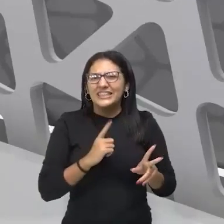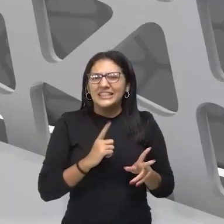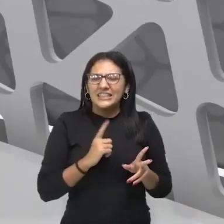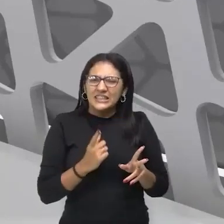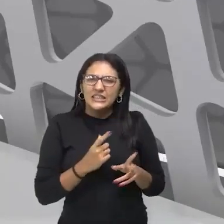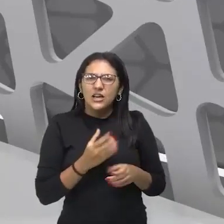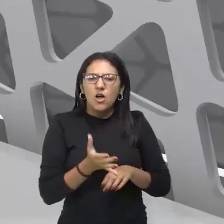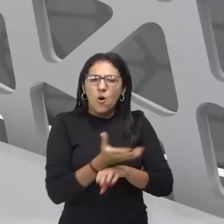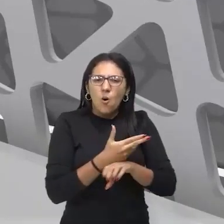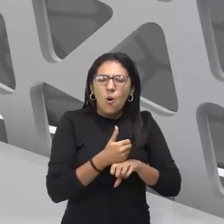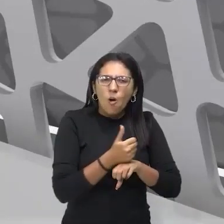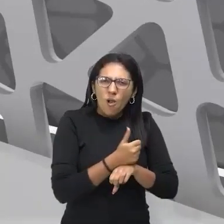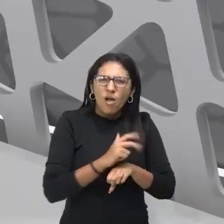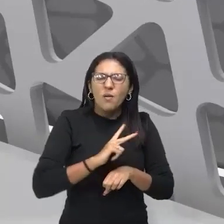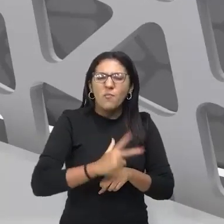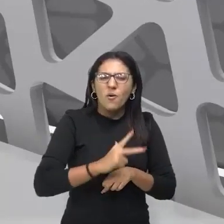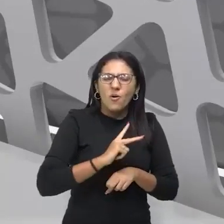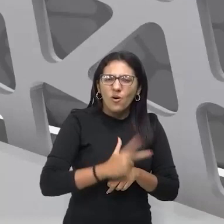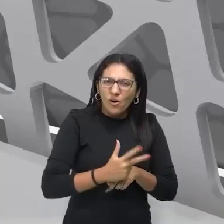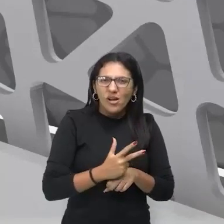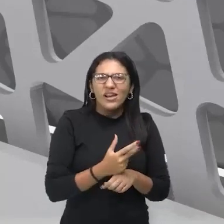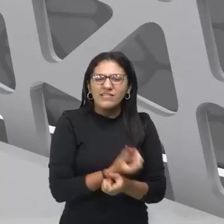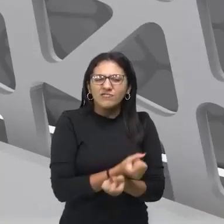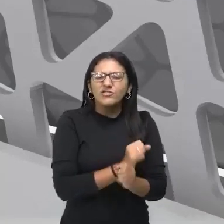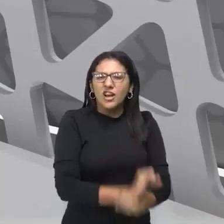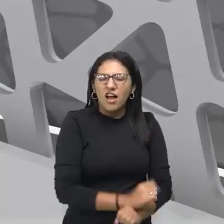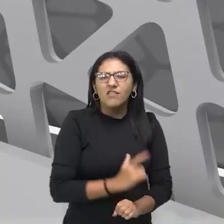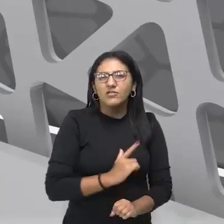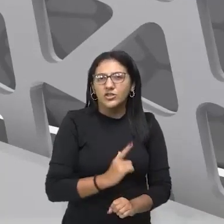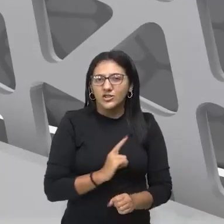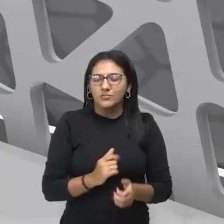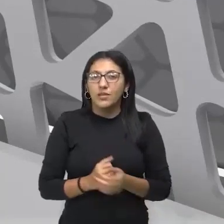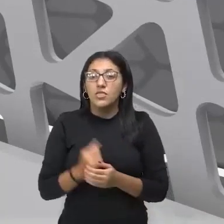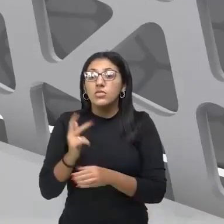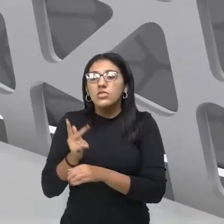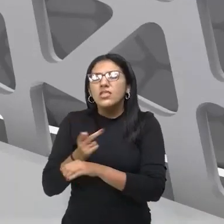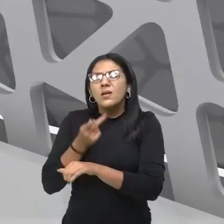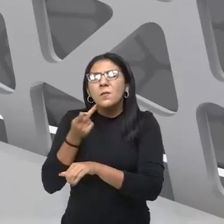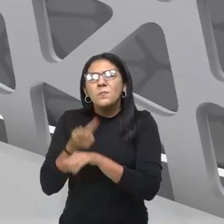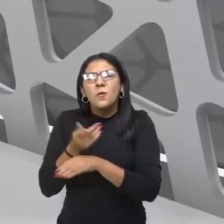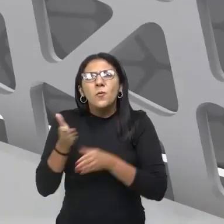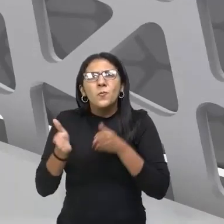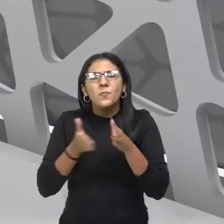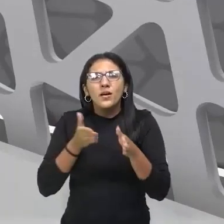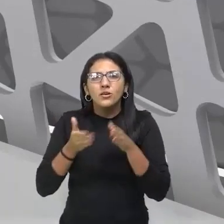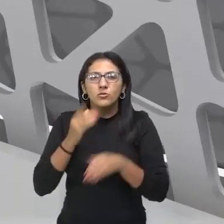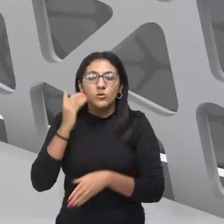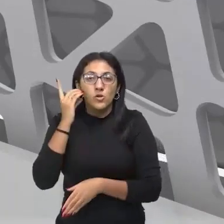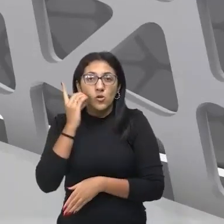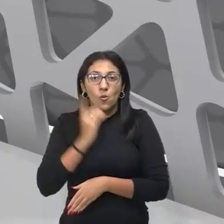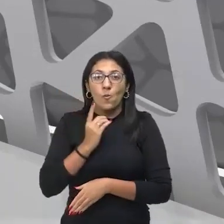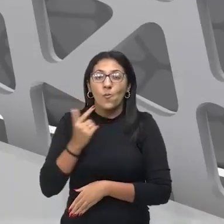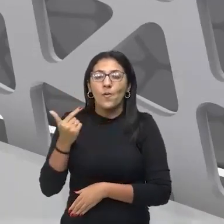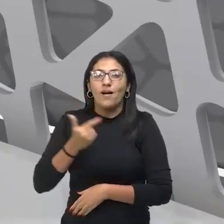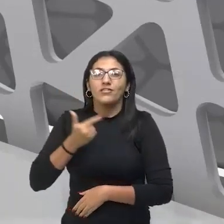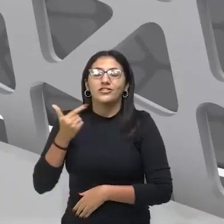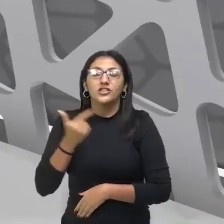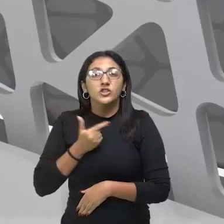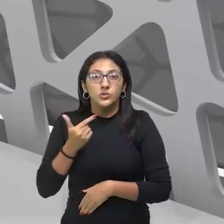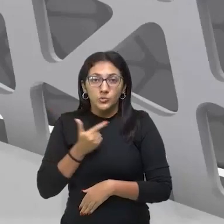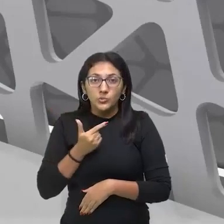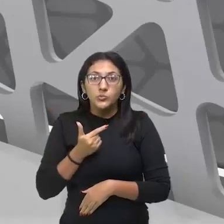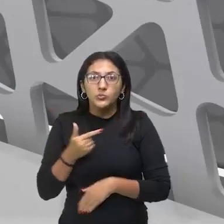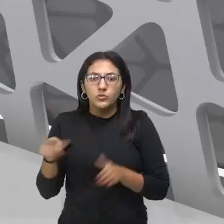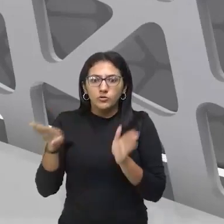escravocrata e colonial. Quando a família real chega ao Brasil, Dom Pedro II, ele vai trazer para cá,